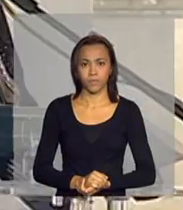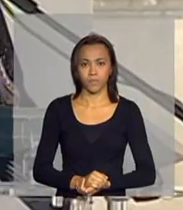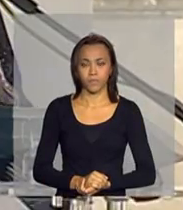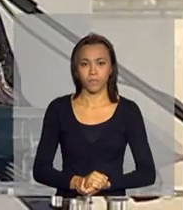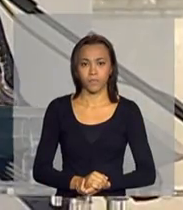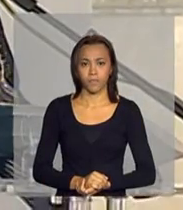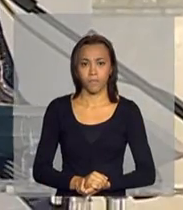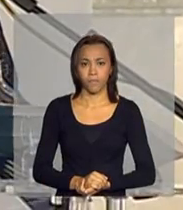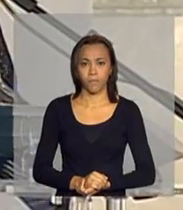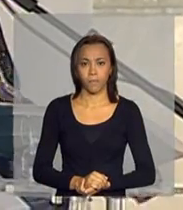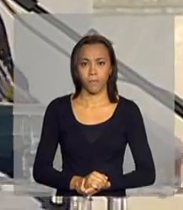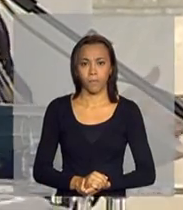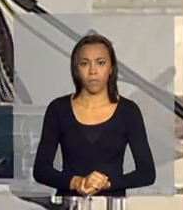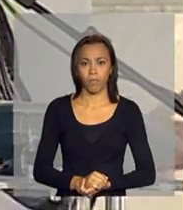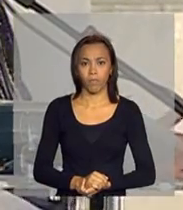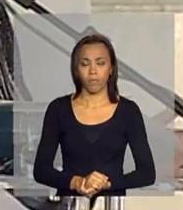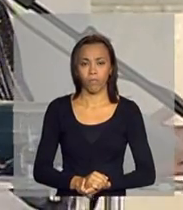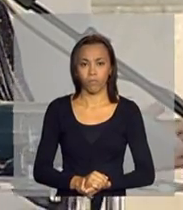É